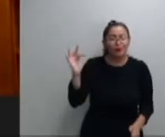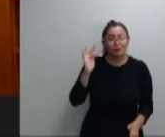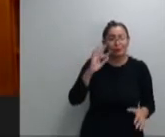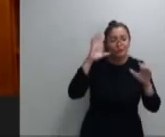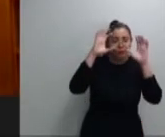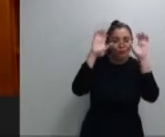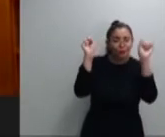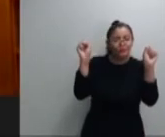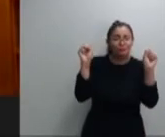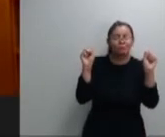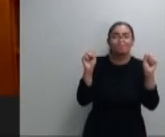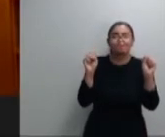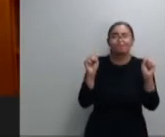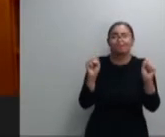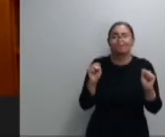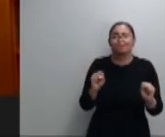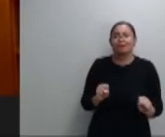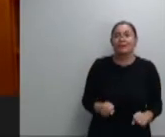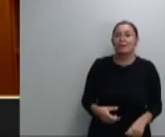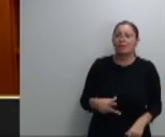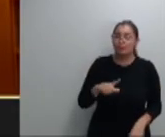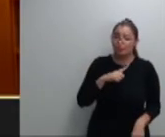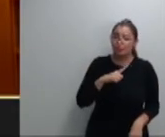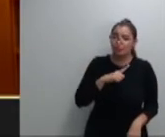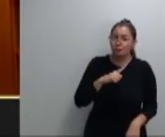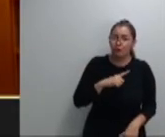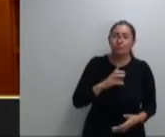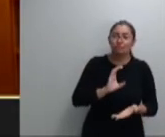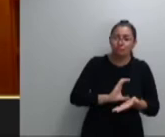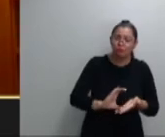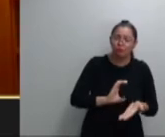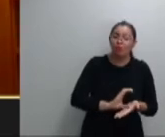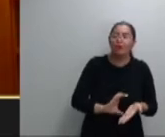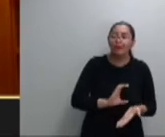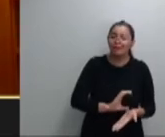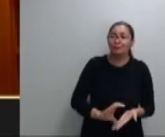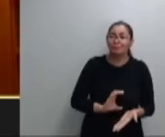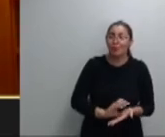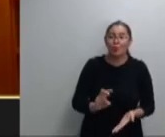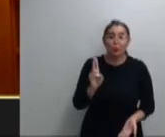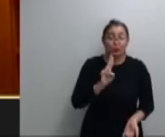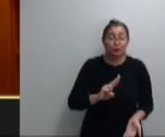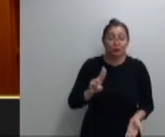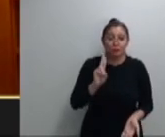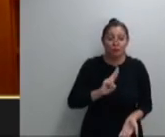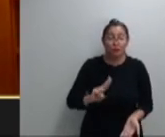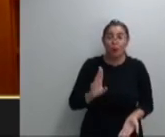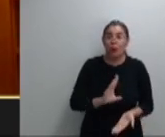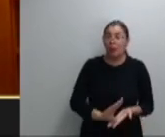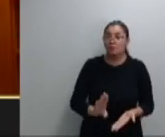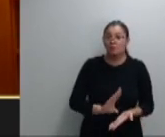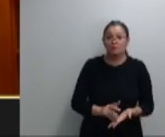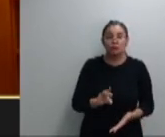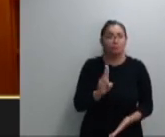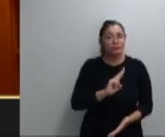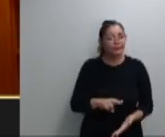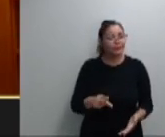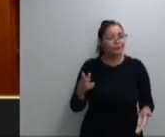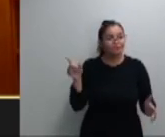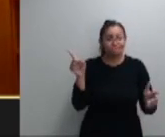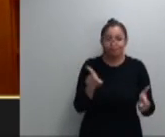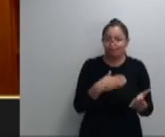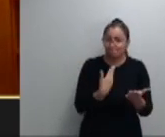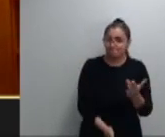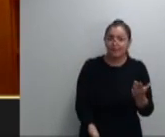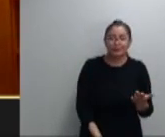o contribuinte teria direito de crédito exclusivamente até o momento de uso, momento da alienação, e perderia esse direito de crédito. Aqui é importante fazer